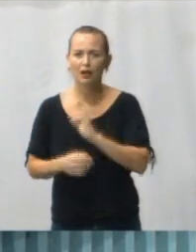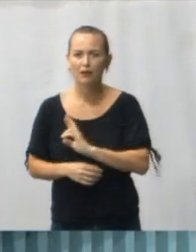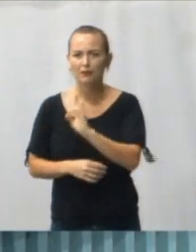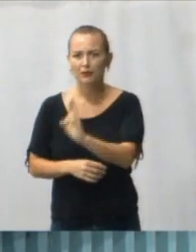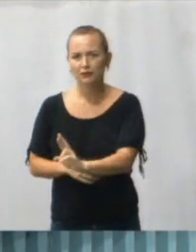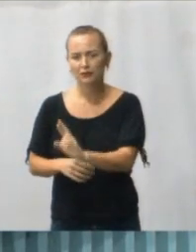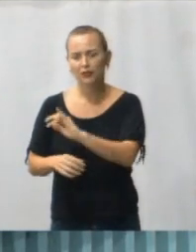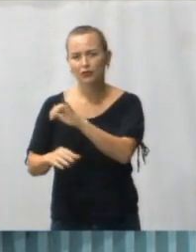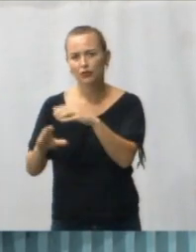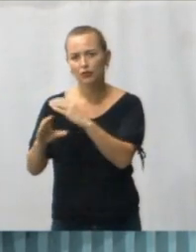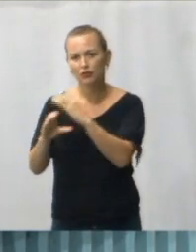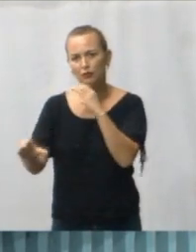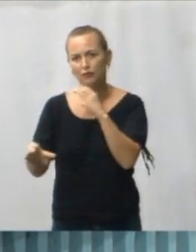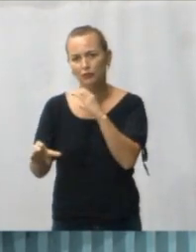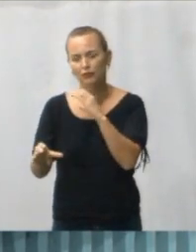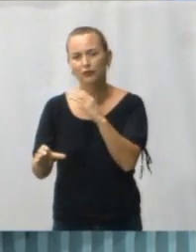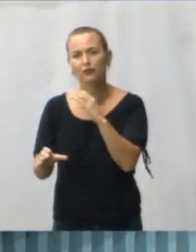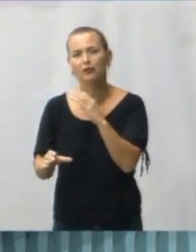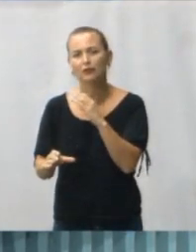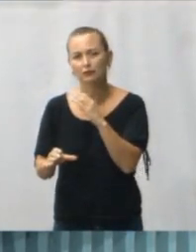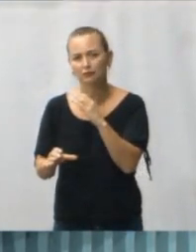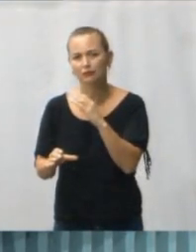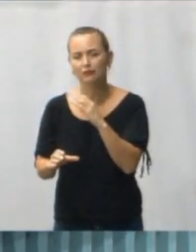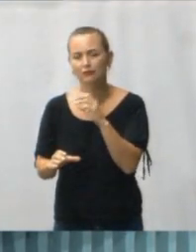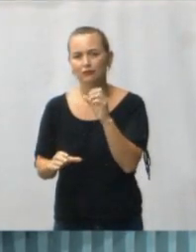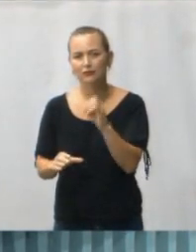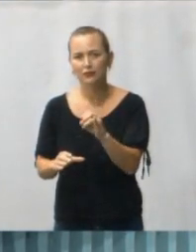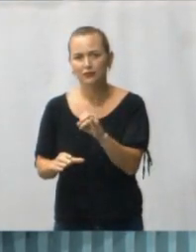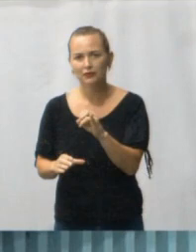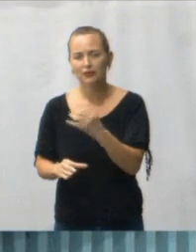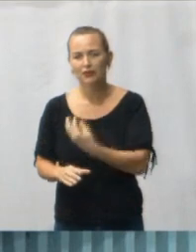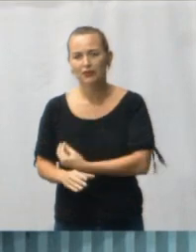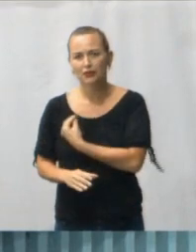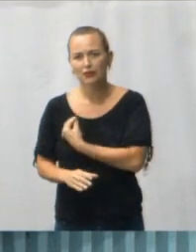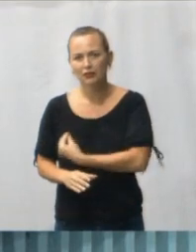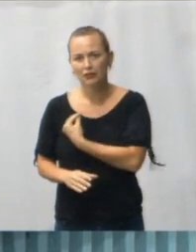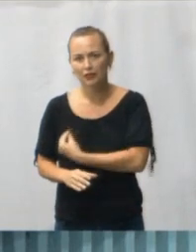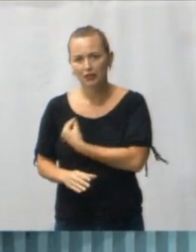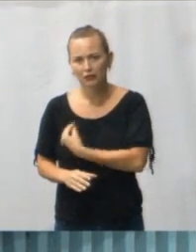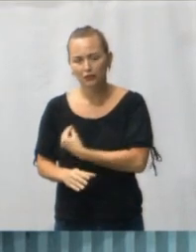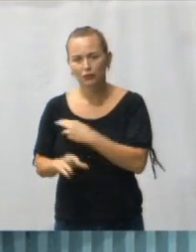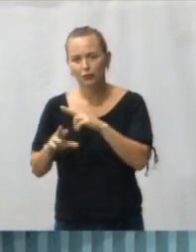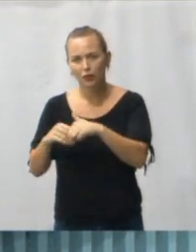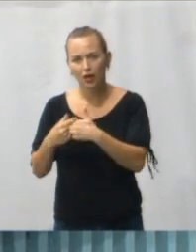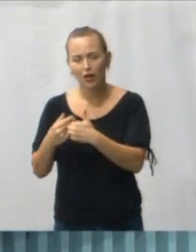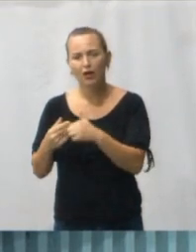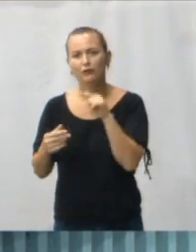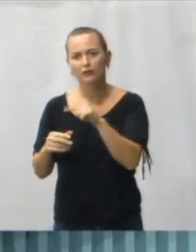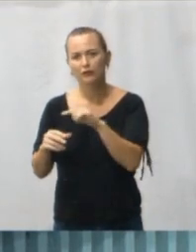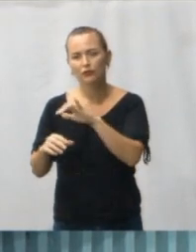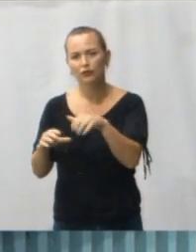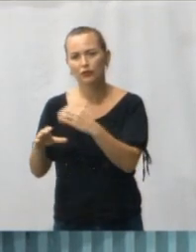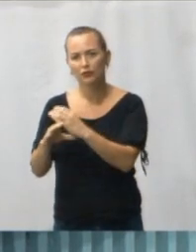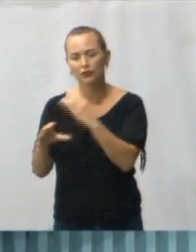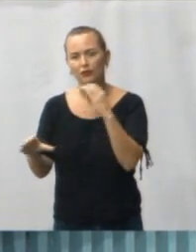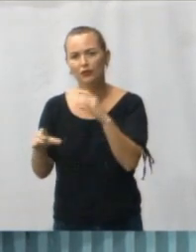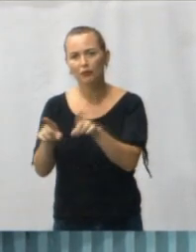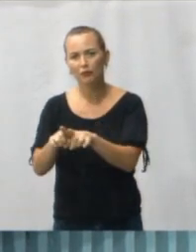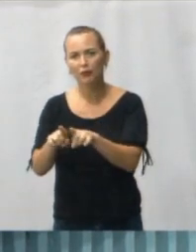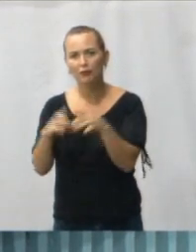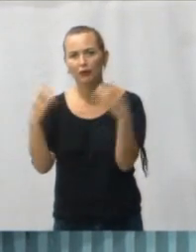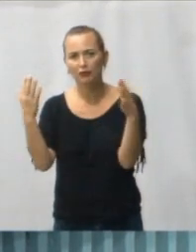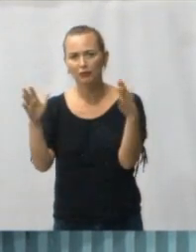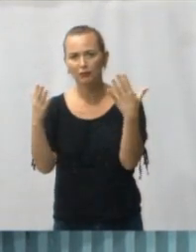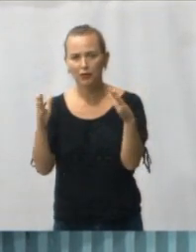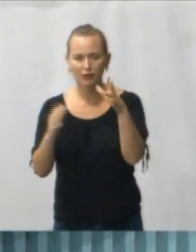para que estivesse presente nessa casa, e parabenizar o nosso prefeito